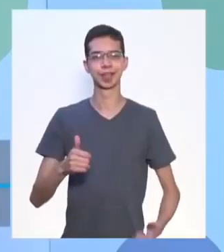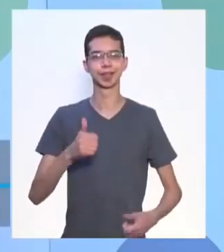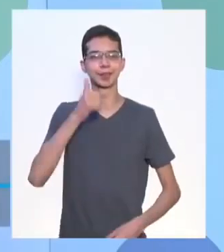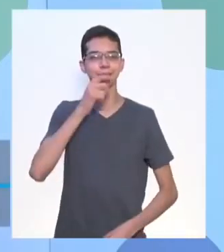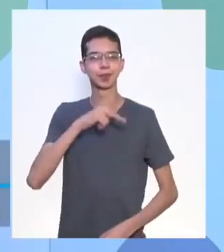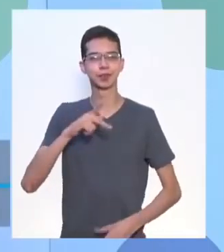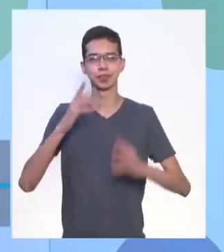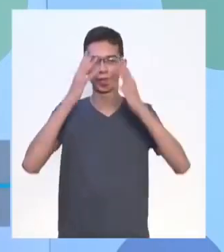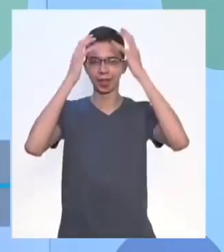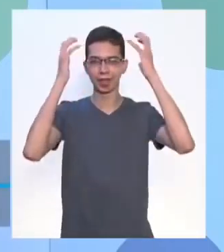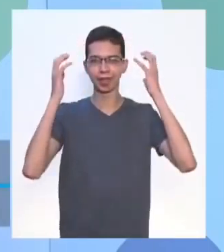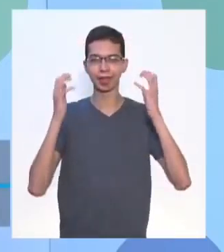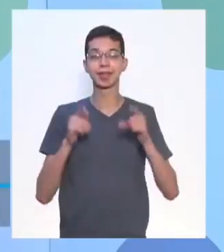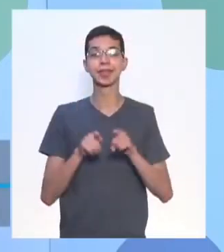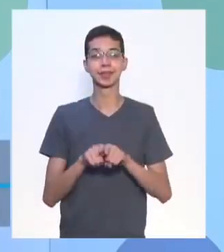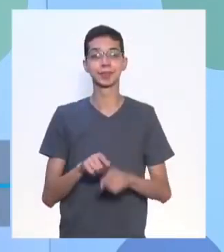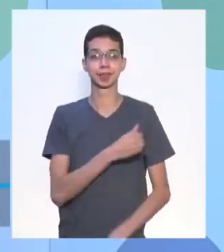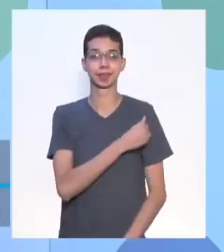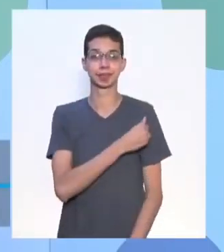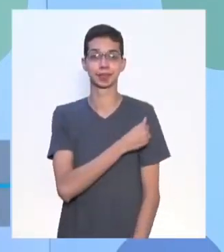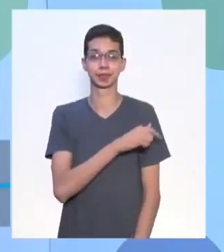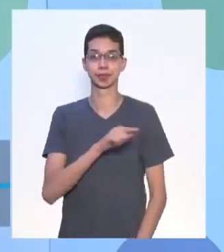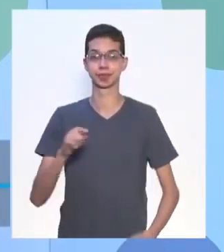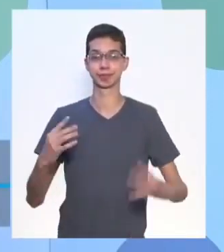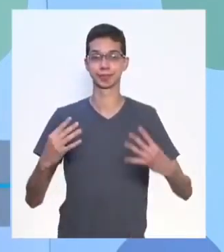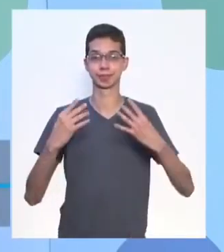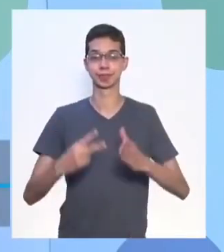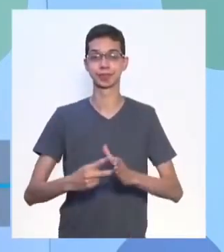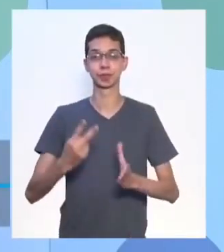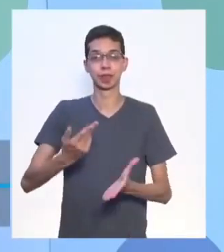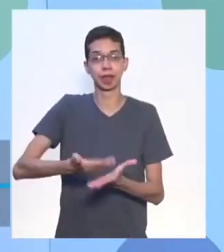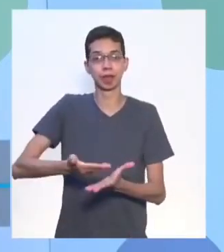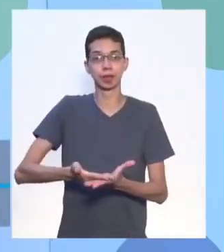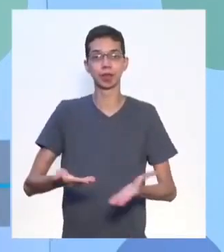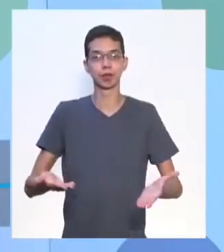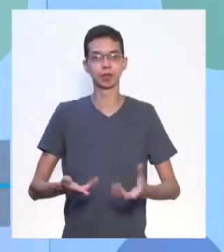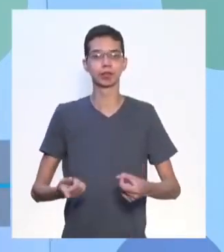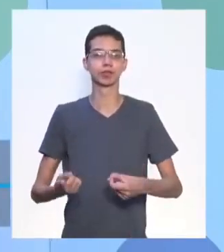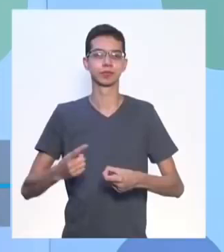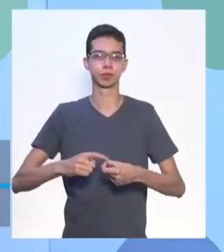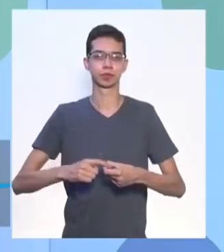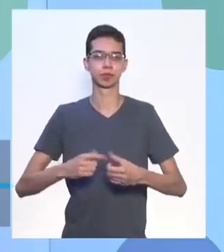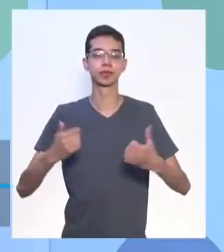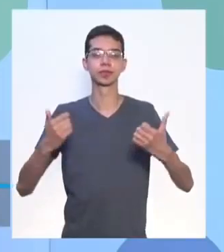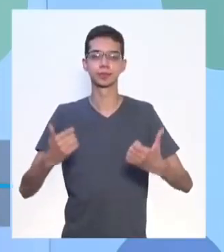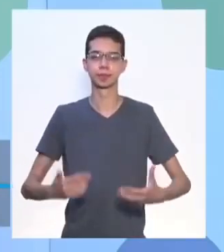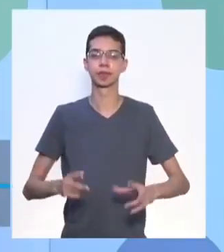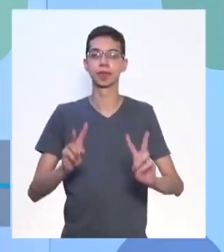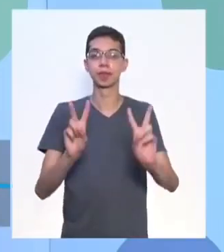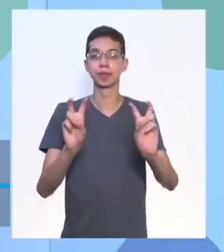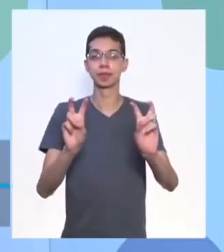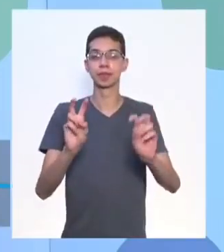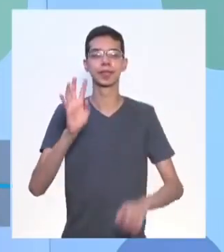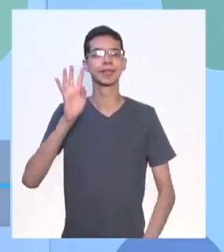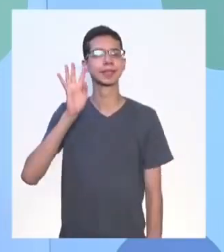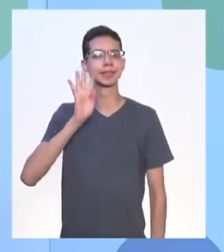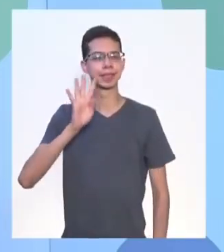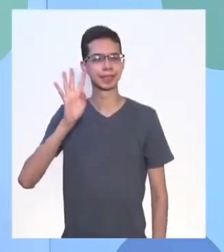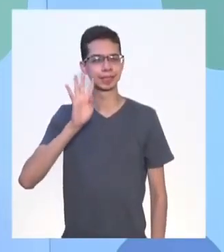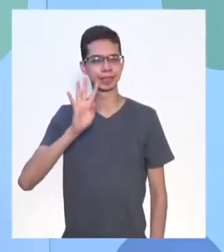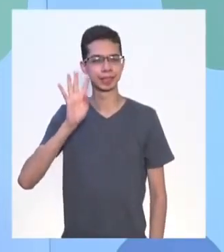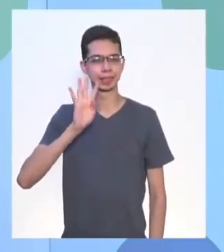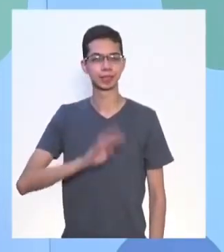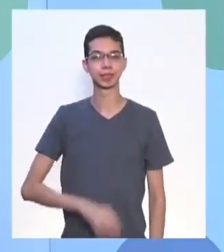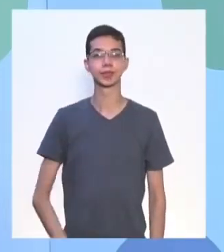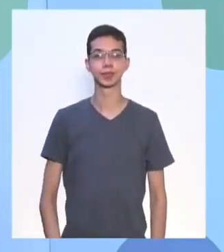ano. A nossa segunda aula depois do retorno, né? E a gente falando aí, retomando esse tema muito legal, a morfossintaxe,